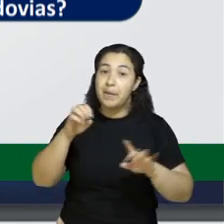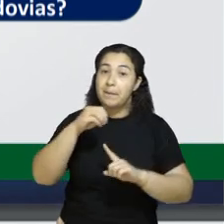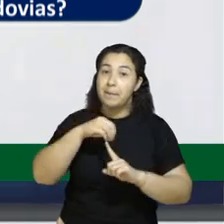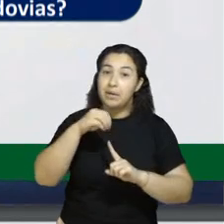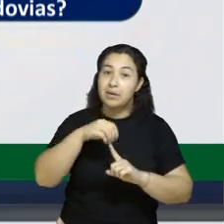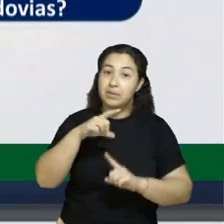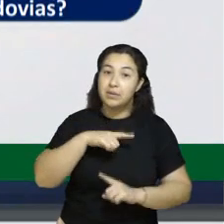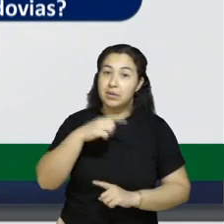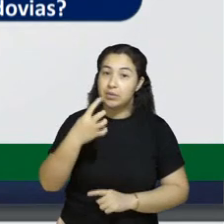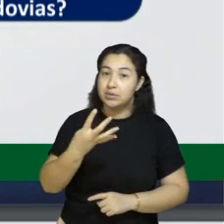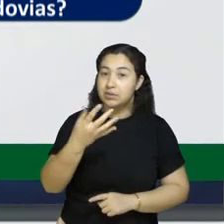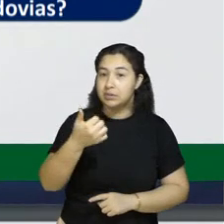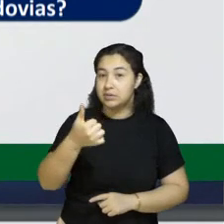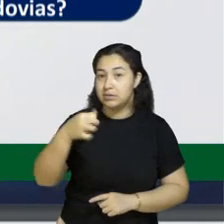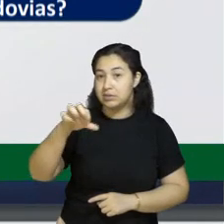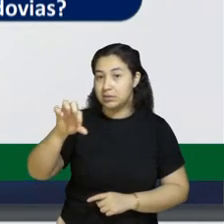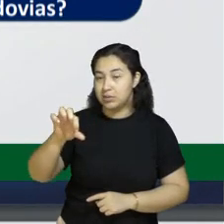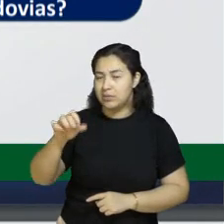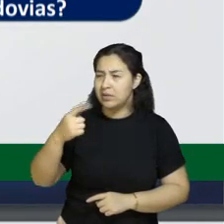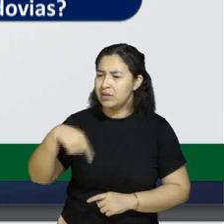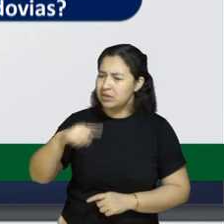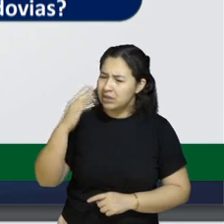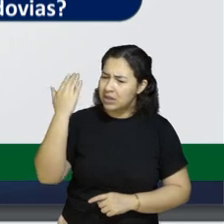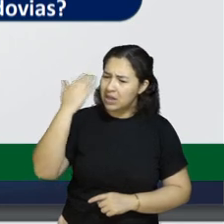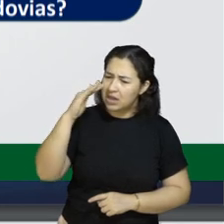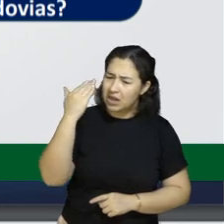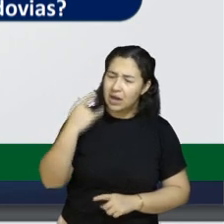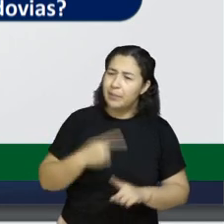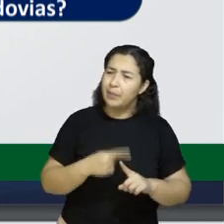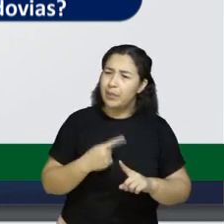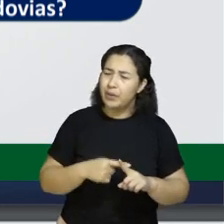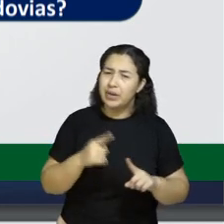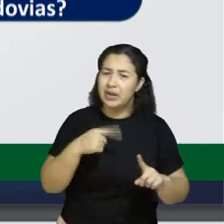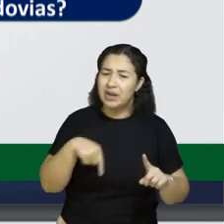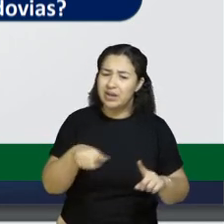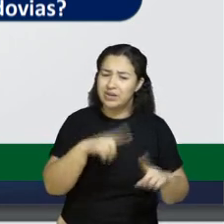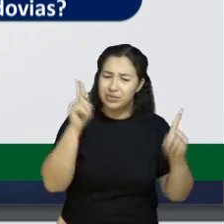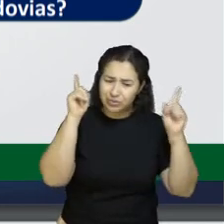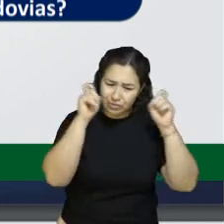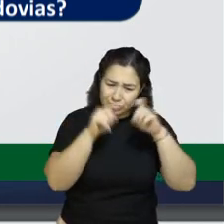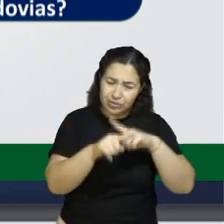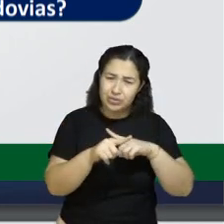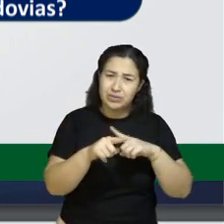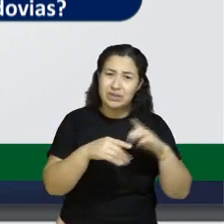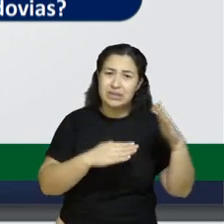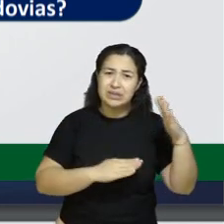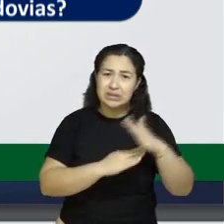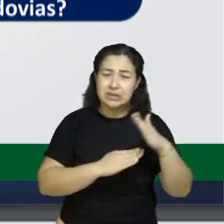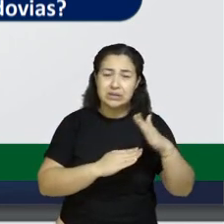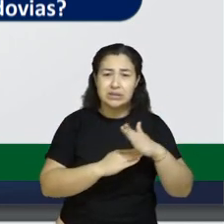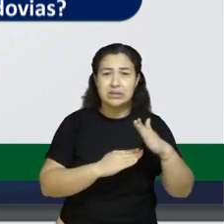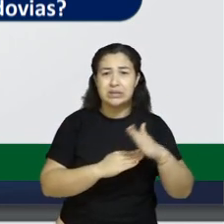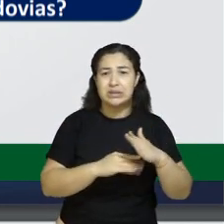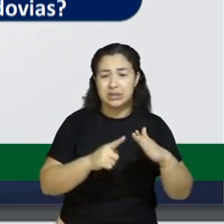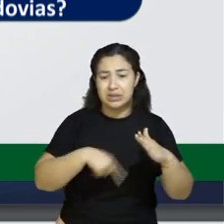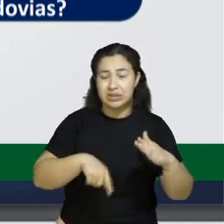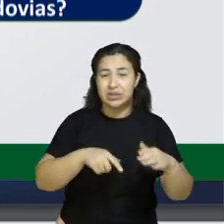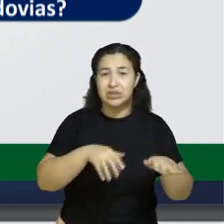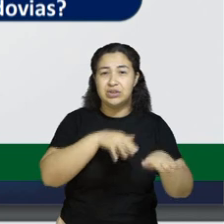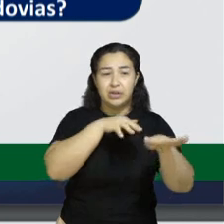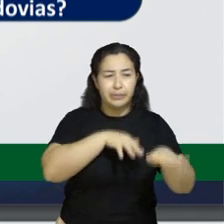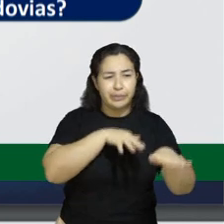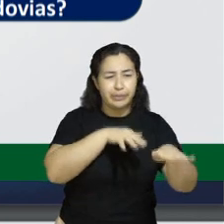419. Então, a gente começa a entender por que que a realidade nossa de congestionamento que nós temos em termos de ausência